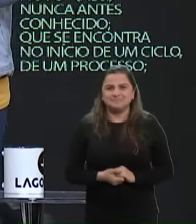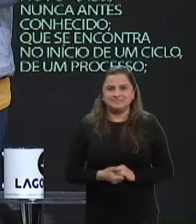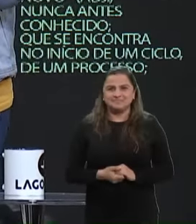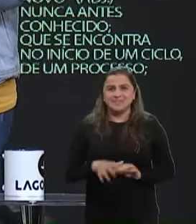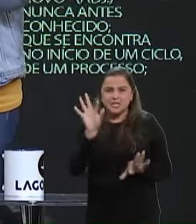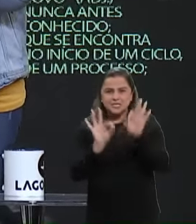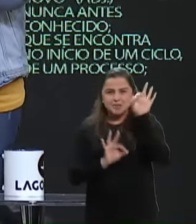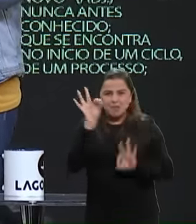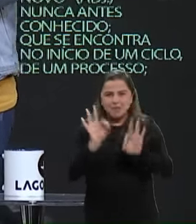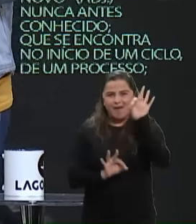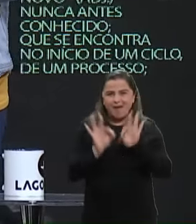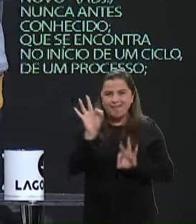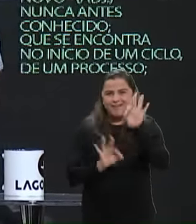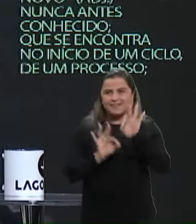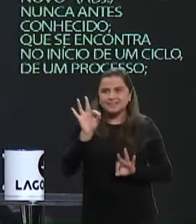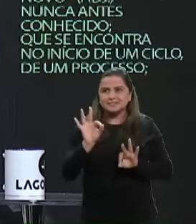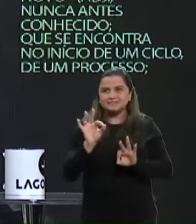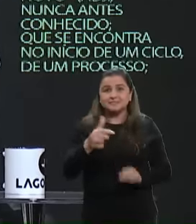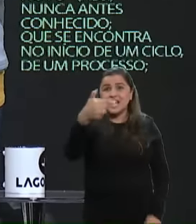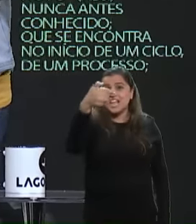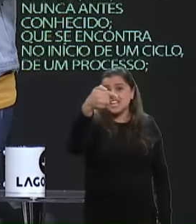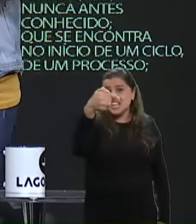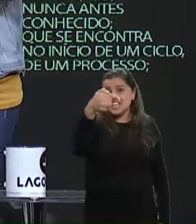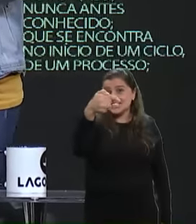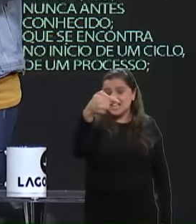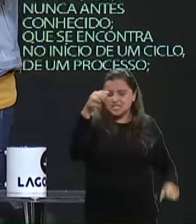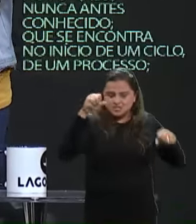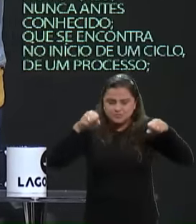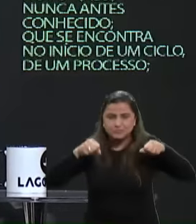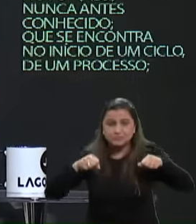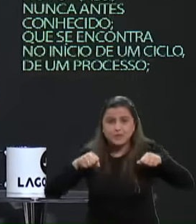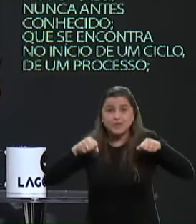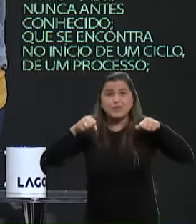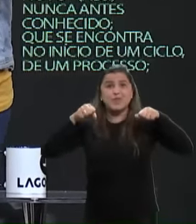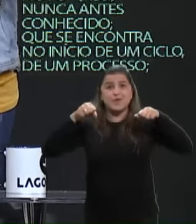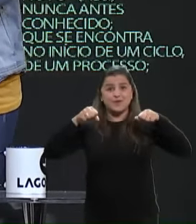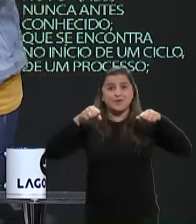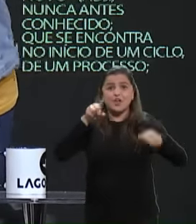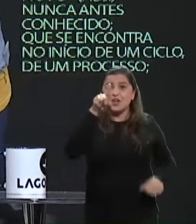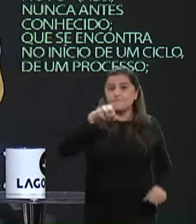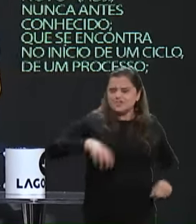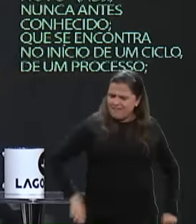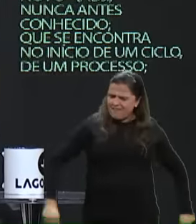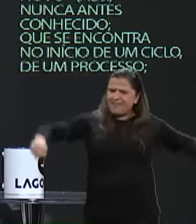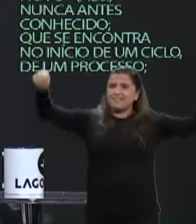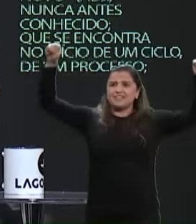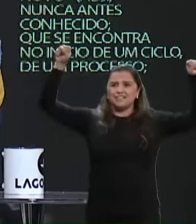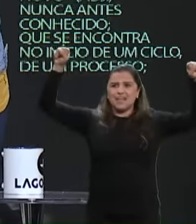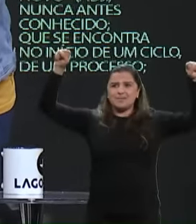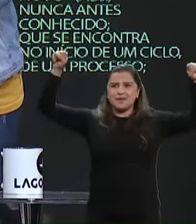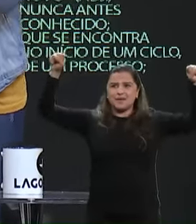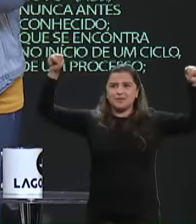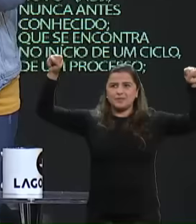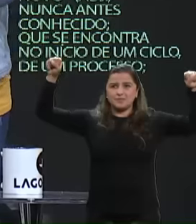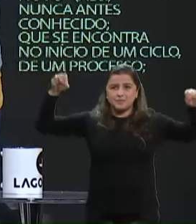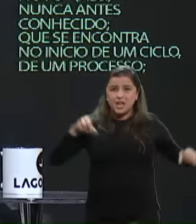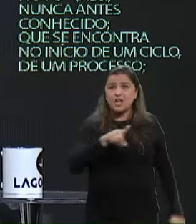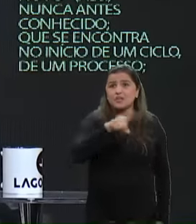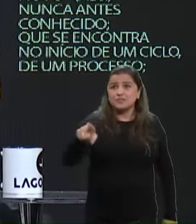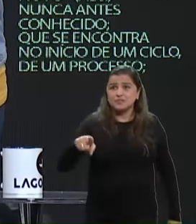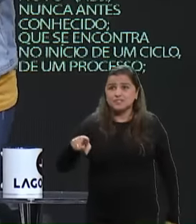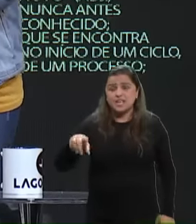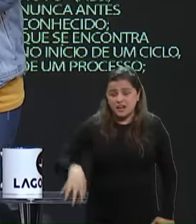Se prepara, que na 7ª vez você vai levantar a mão. Você vai